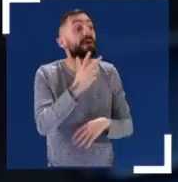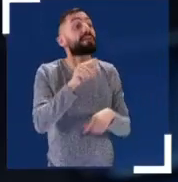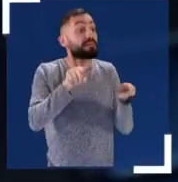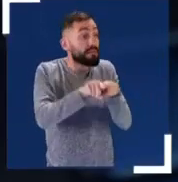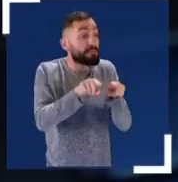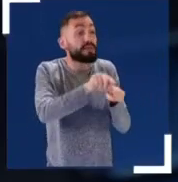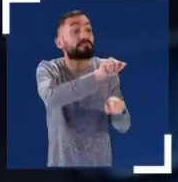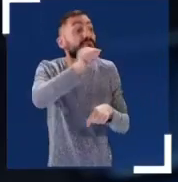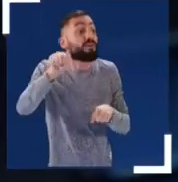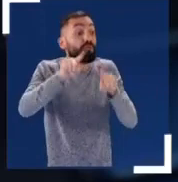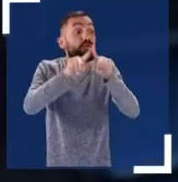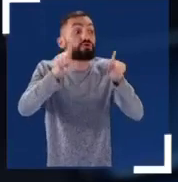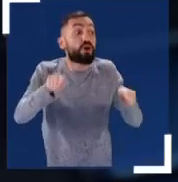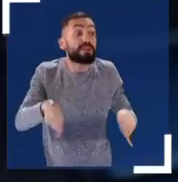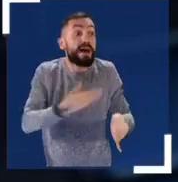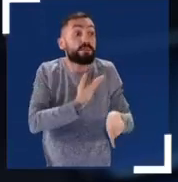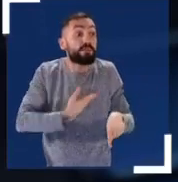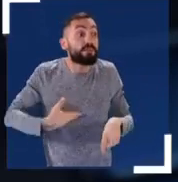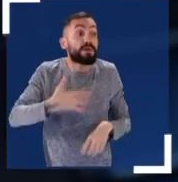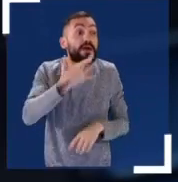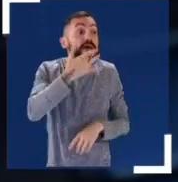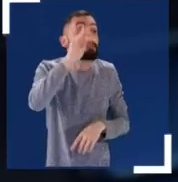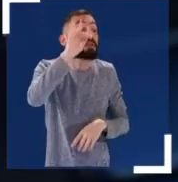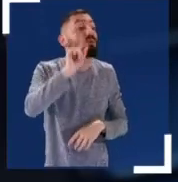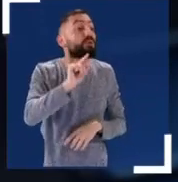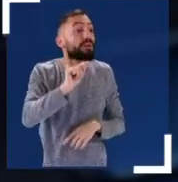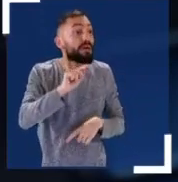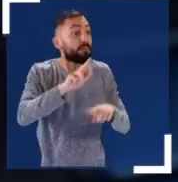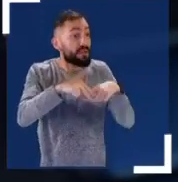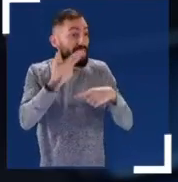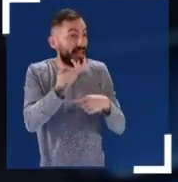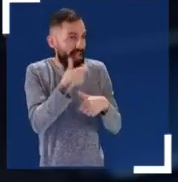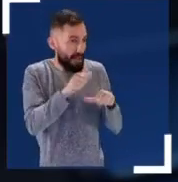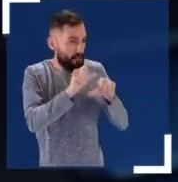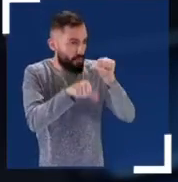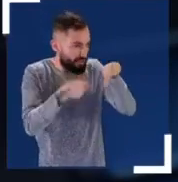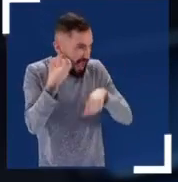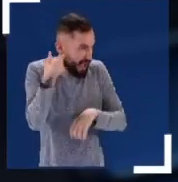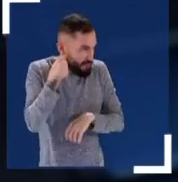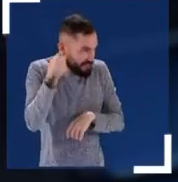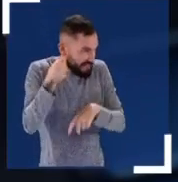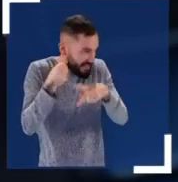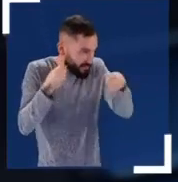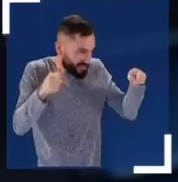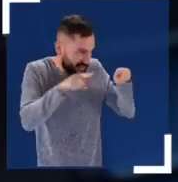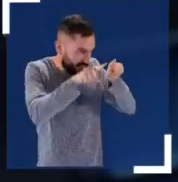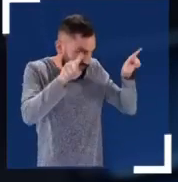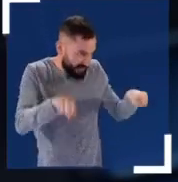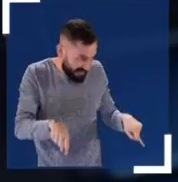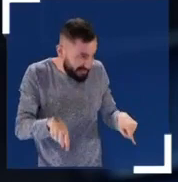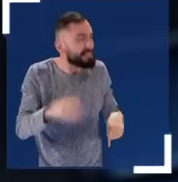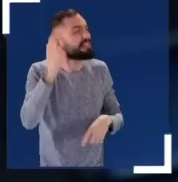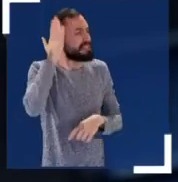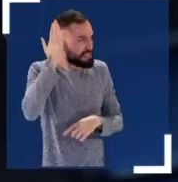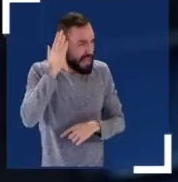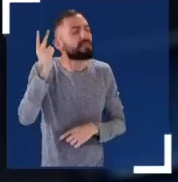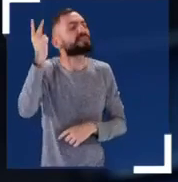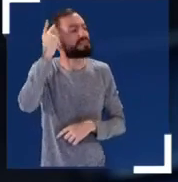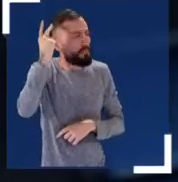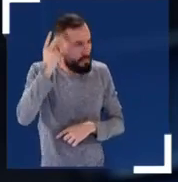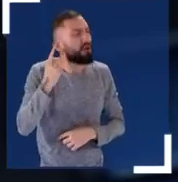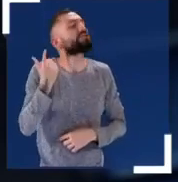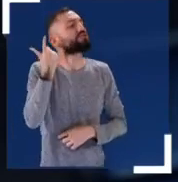receio, porque eu não pretendo alterar a previdência do servidor. Eu sei que aqui em São Paulo nós fizemos conquistas importantes. O